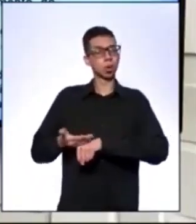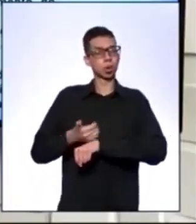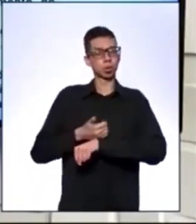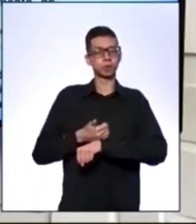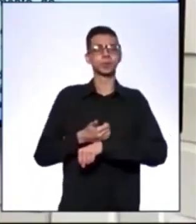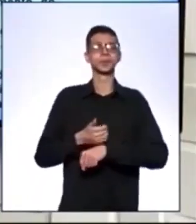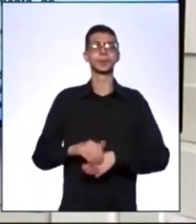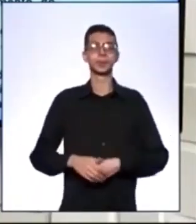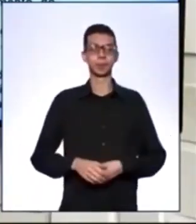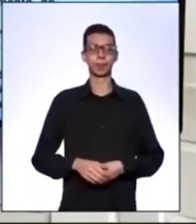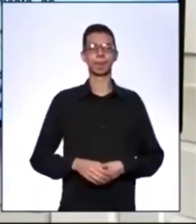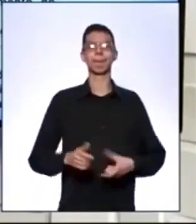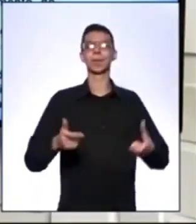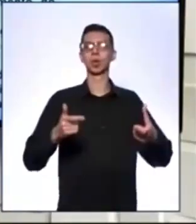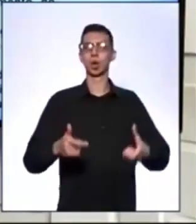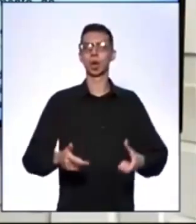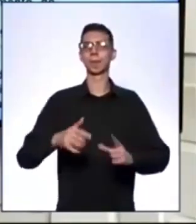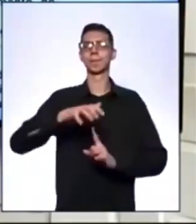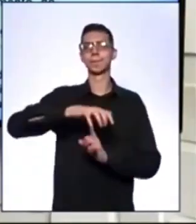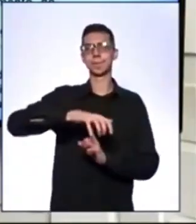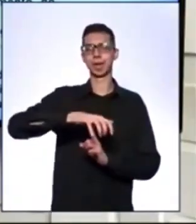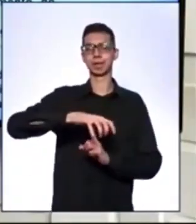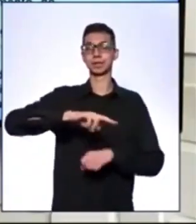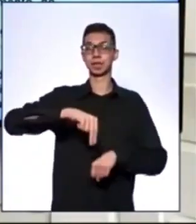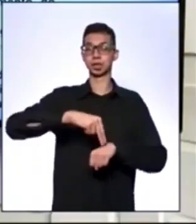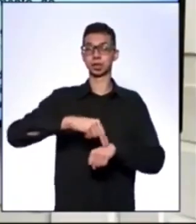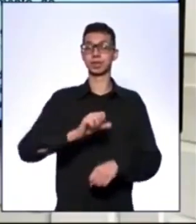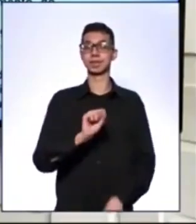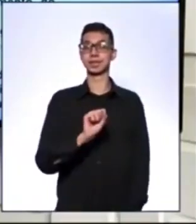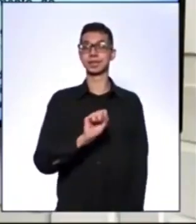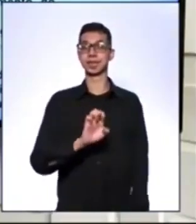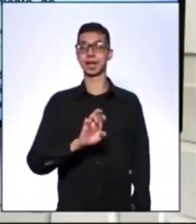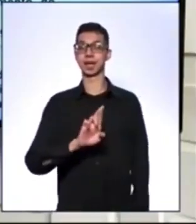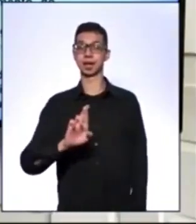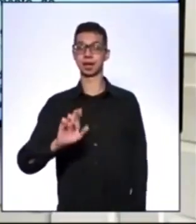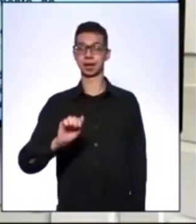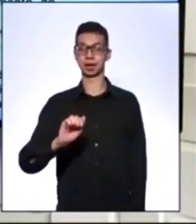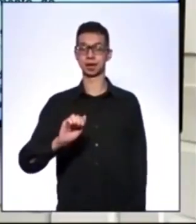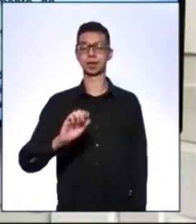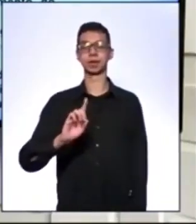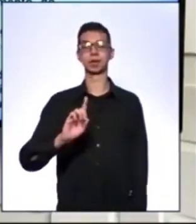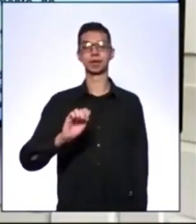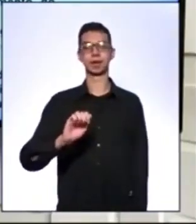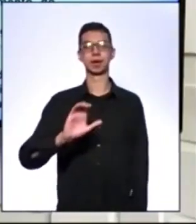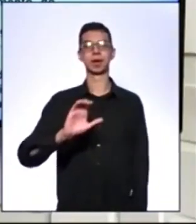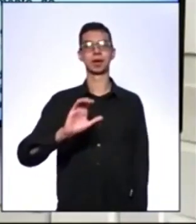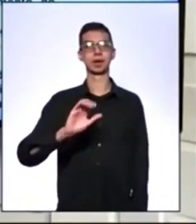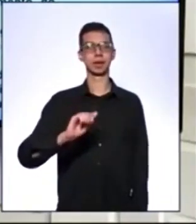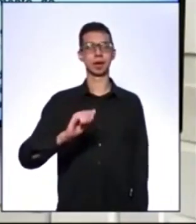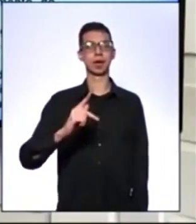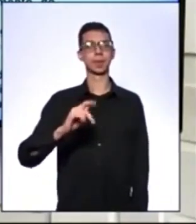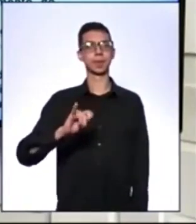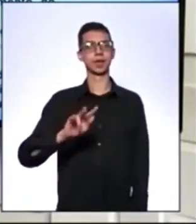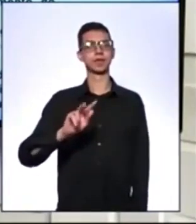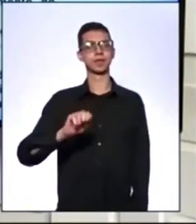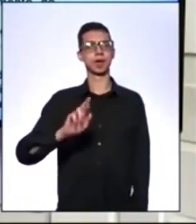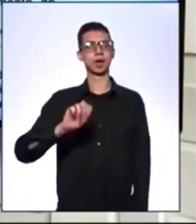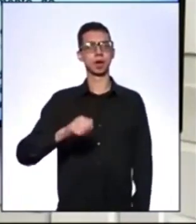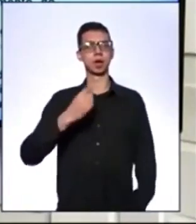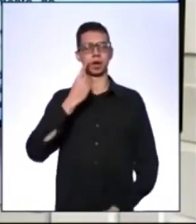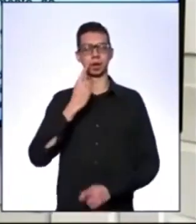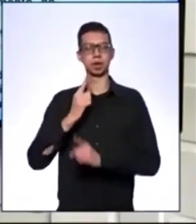sítio arqueológico do Parque Nacional Serra da Capivara, foi encontrado vestígios de